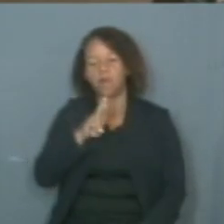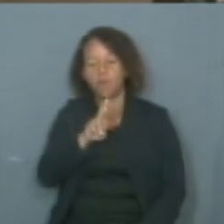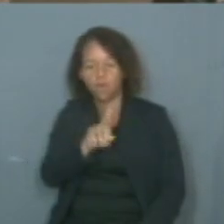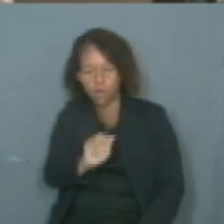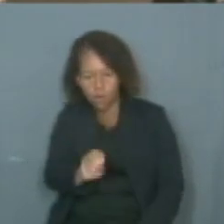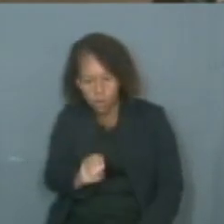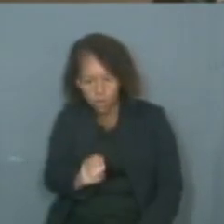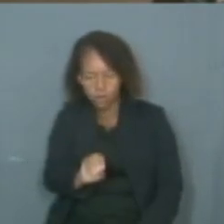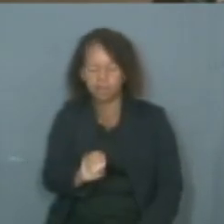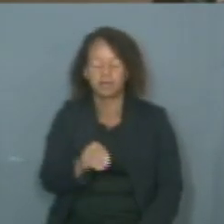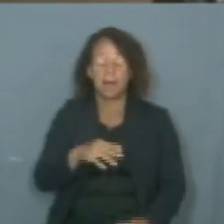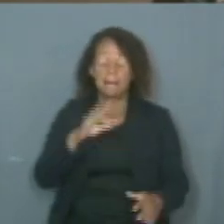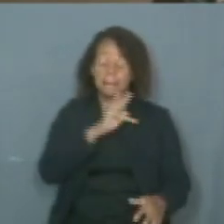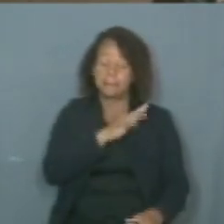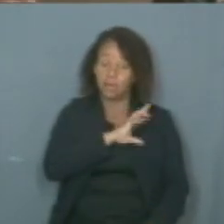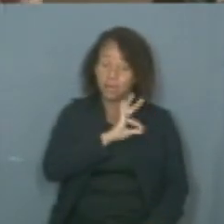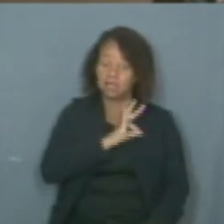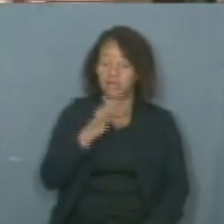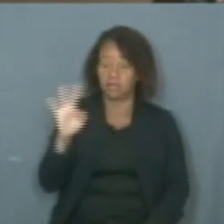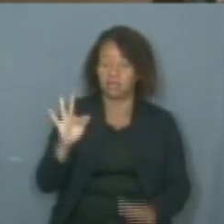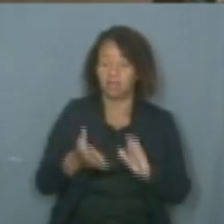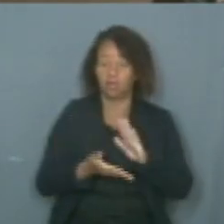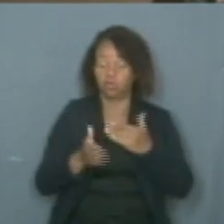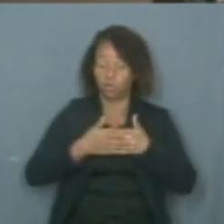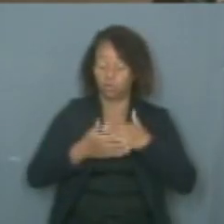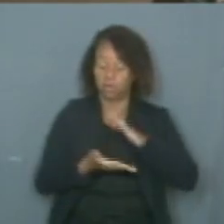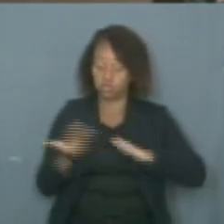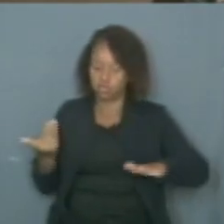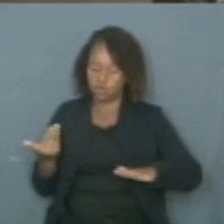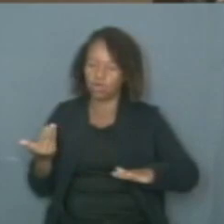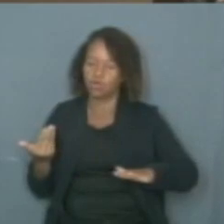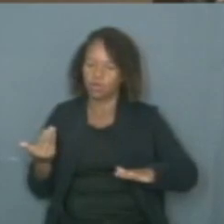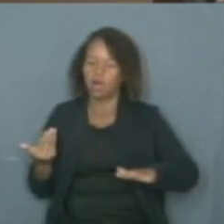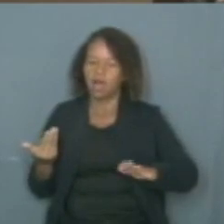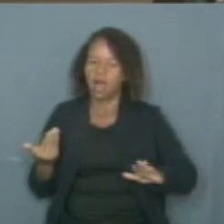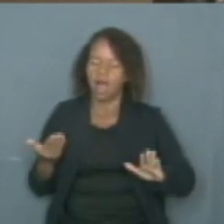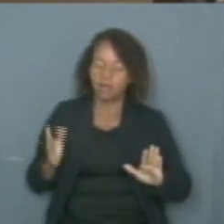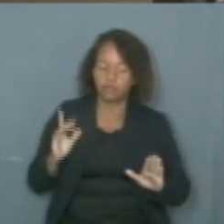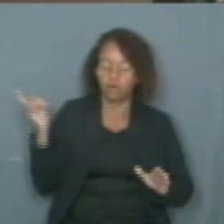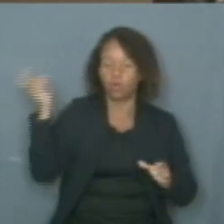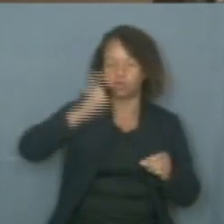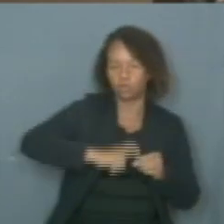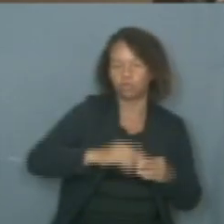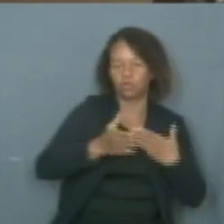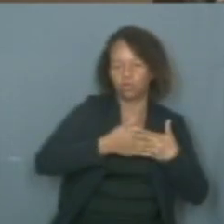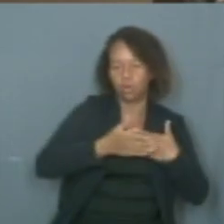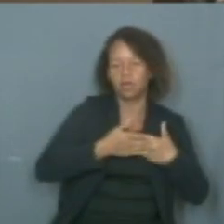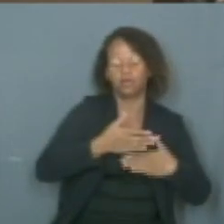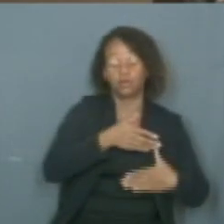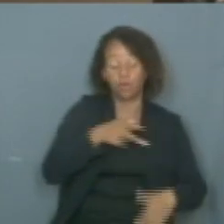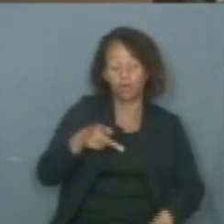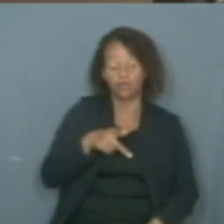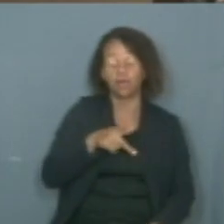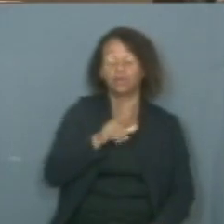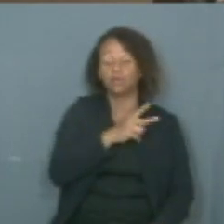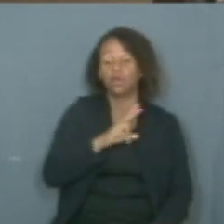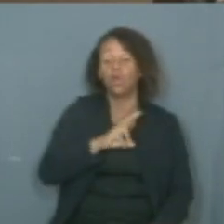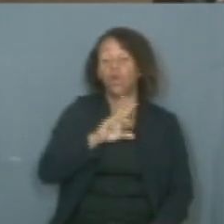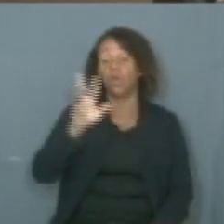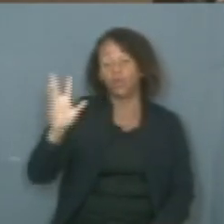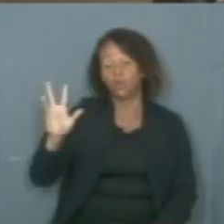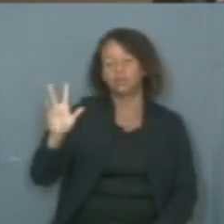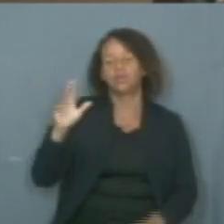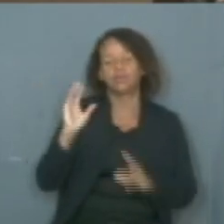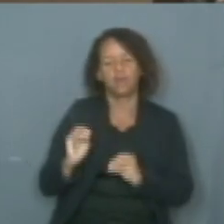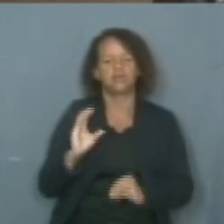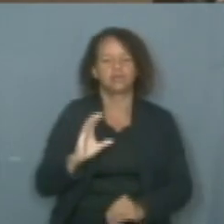A Polícia Federal tinha sua autonomia retirada, voltou a ter autonomia para investigação no governo Lula, assim como a Controladoria